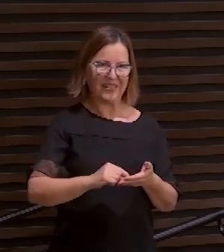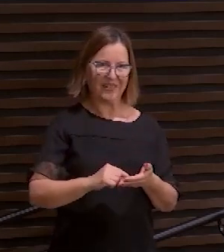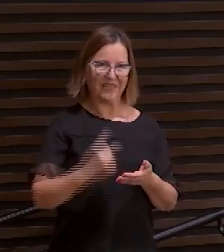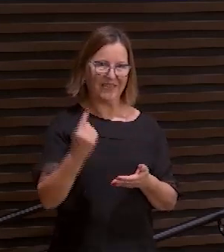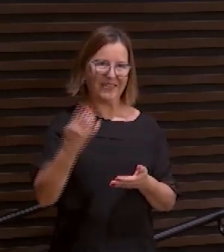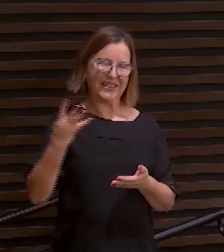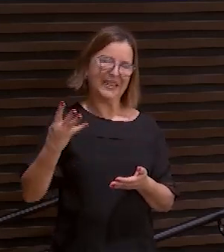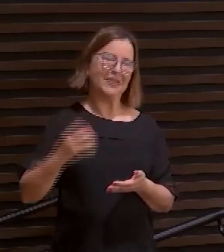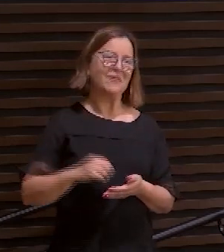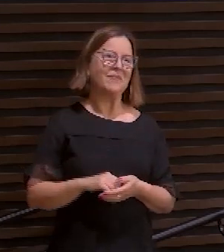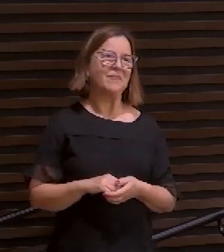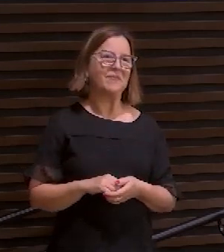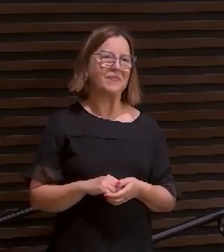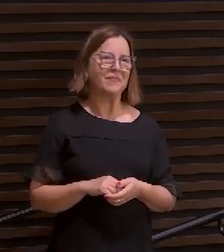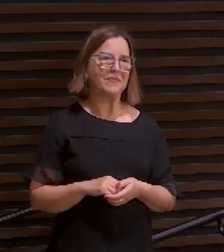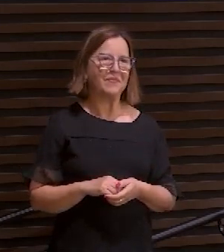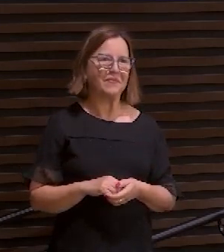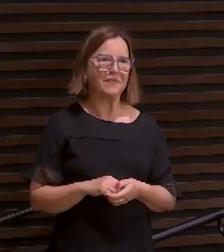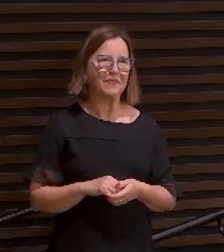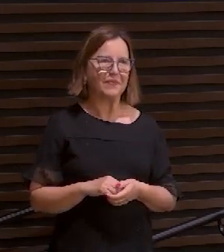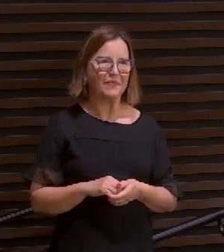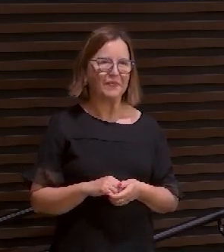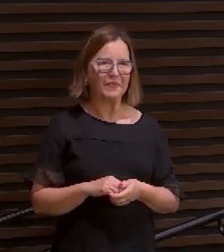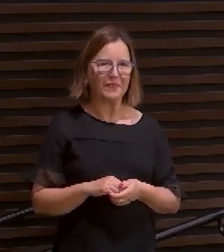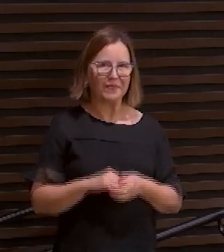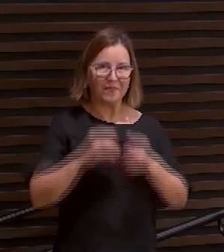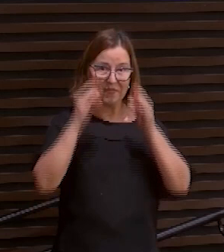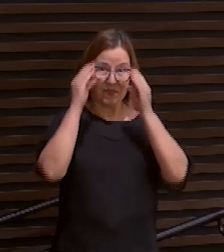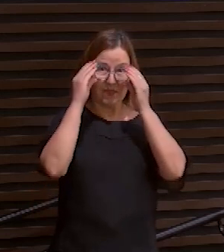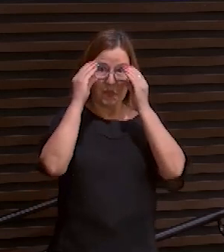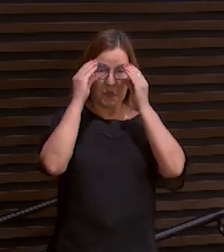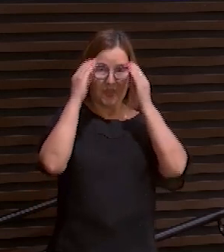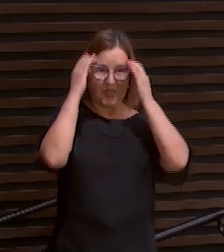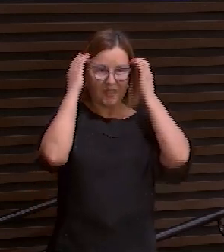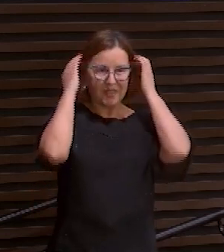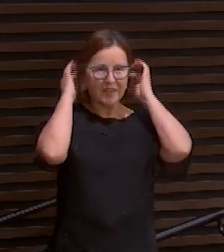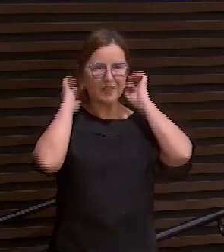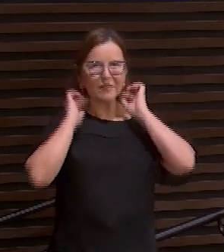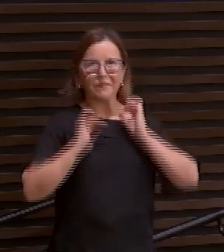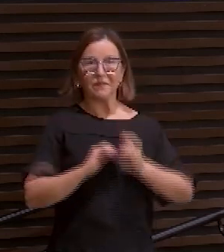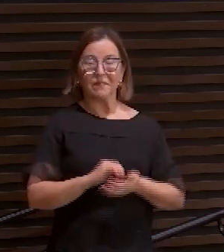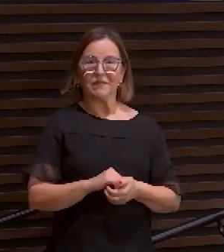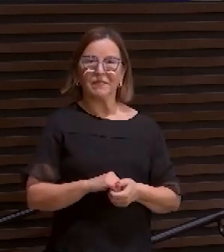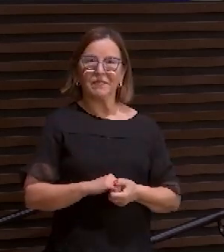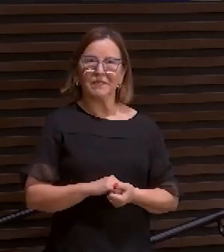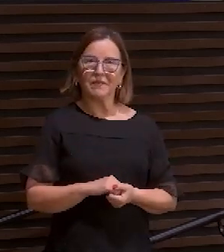diz, Romanos 10, 14. Eu sabia que eu não ia conseguir.